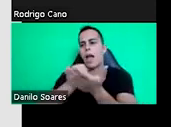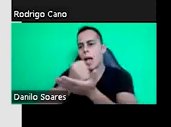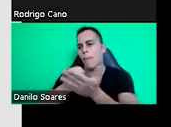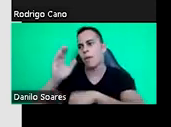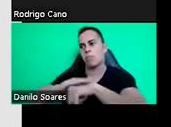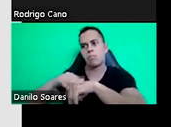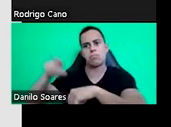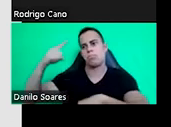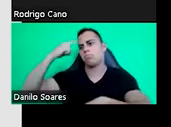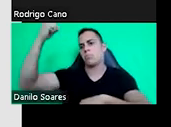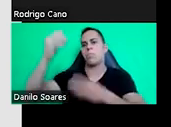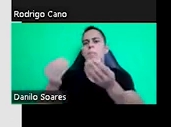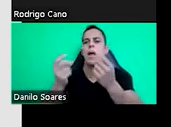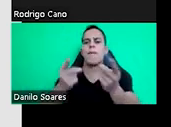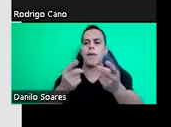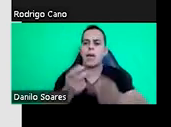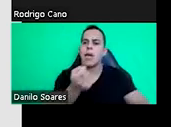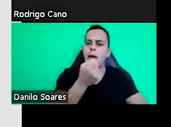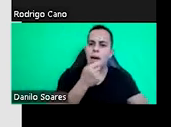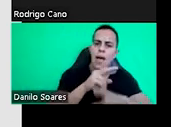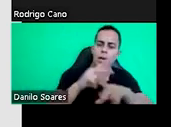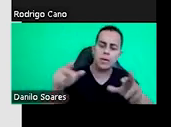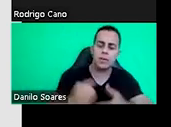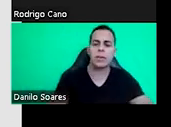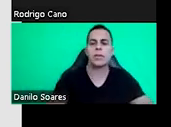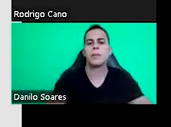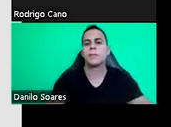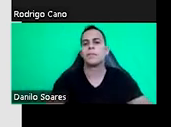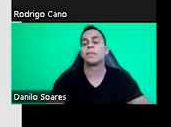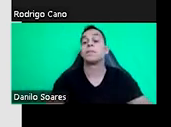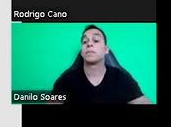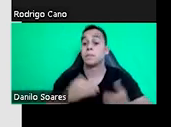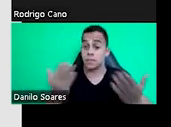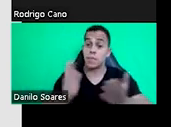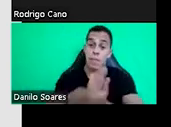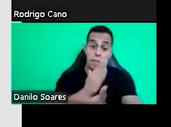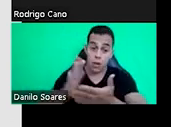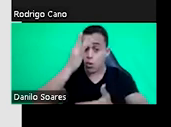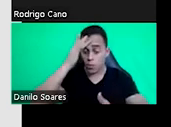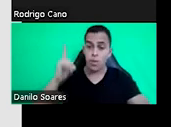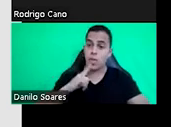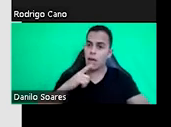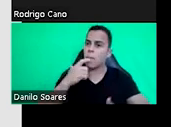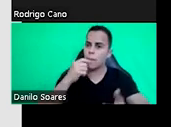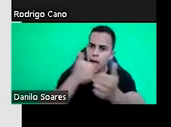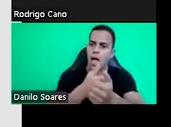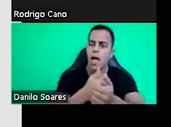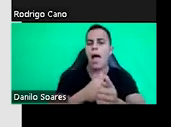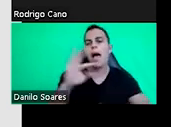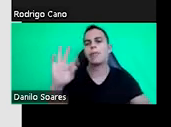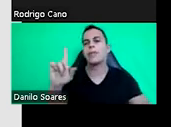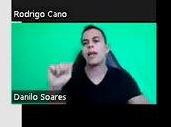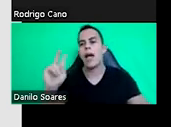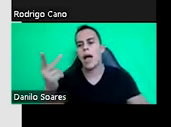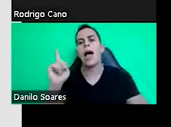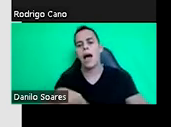vender medicação, Ritalina, Vinvance, enfim. Aí tem algumas pessoas que chegam muito próximo. O TDAH é uma condição